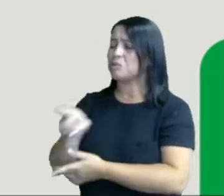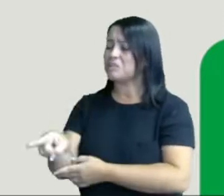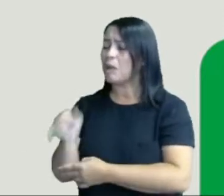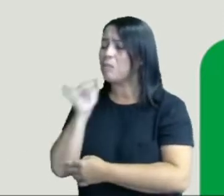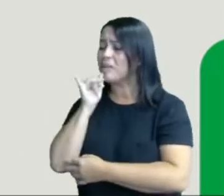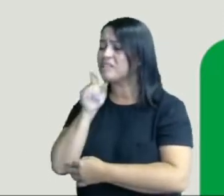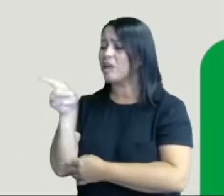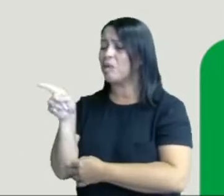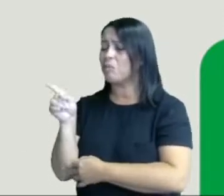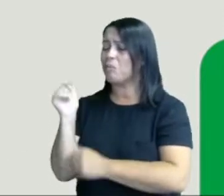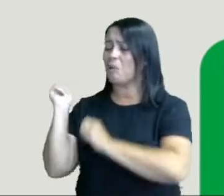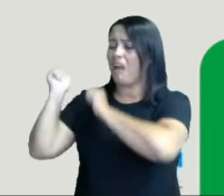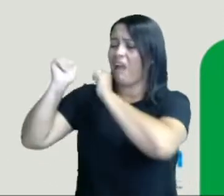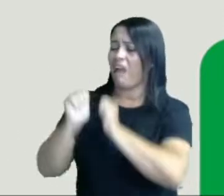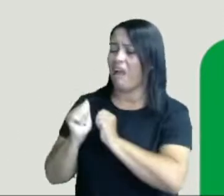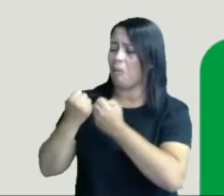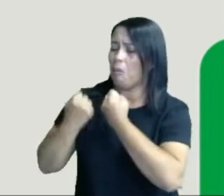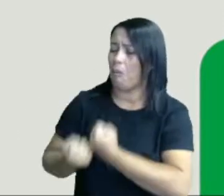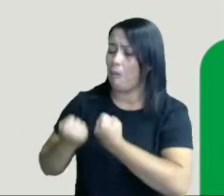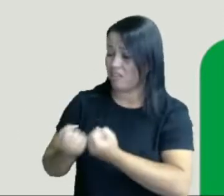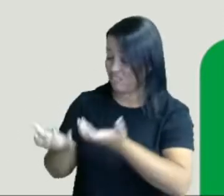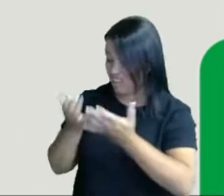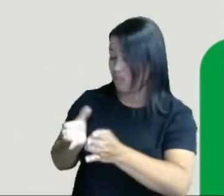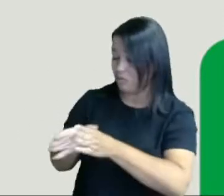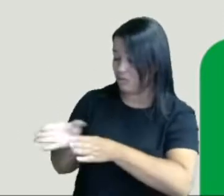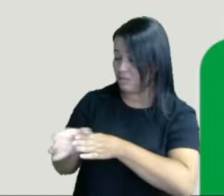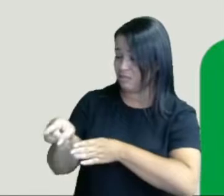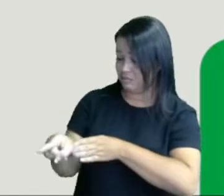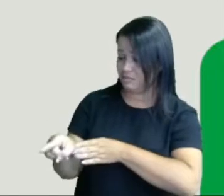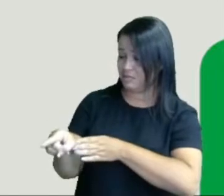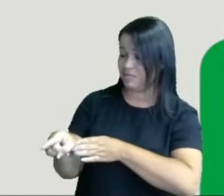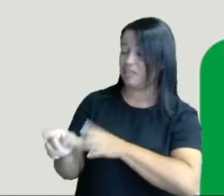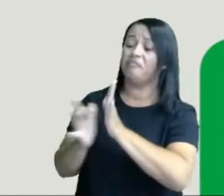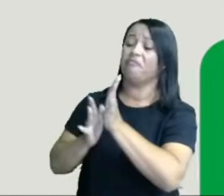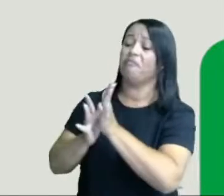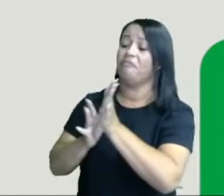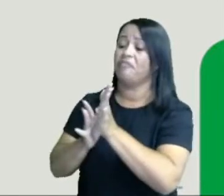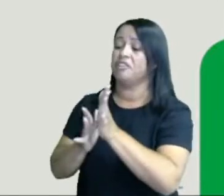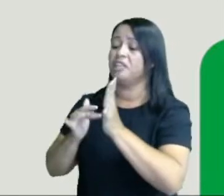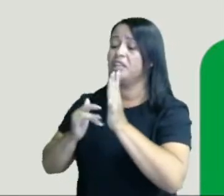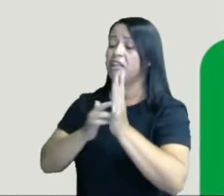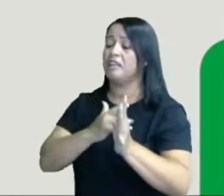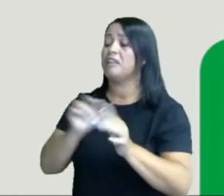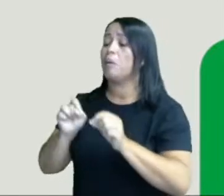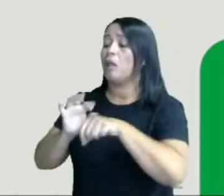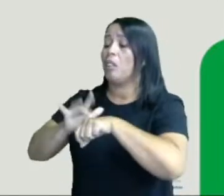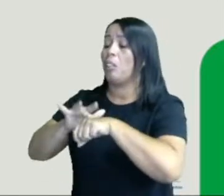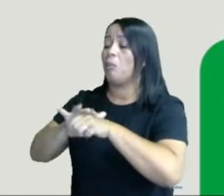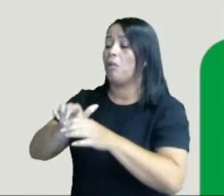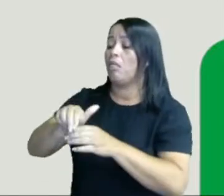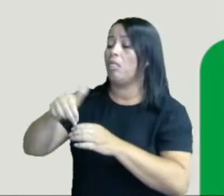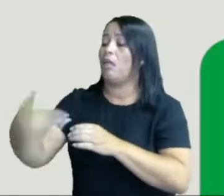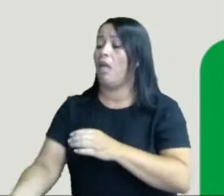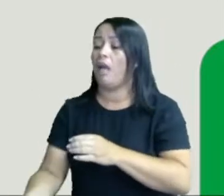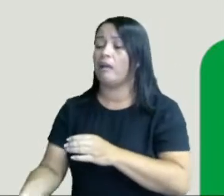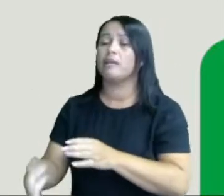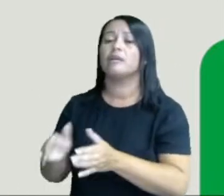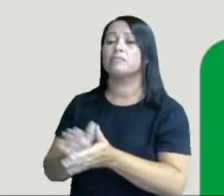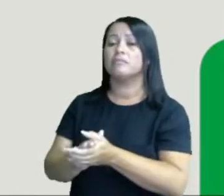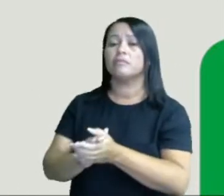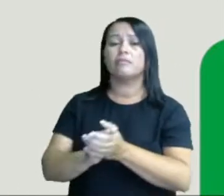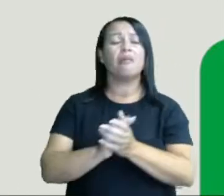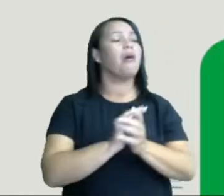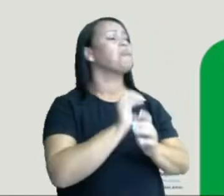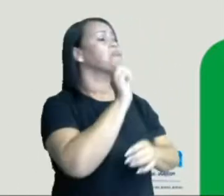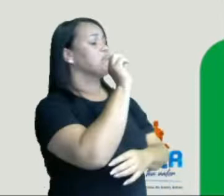moinho, está carregando fardo. Quer um conselho? Finja um mal-estar e caia num buraco." O